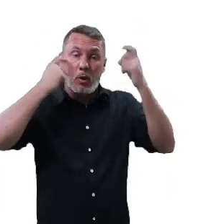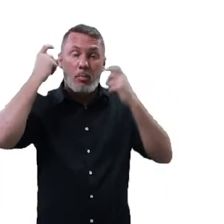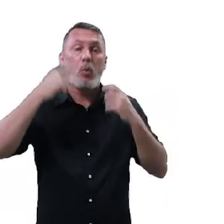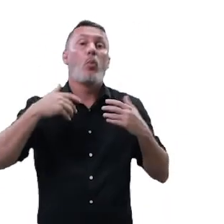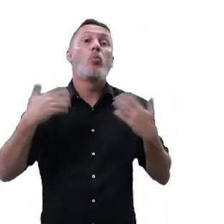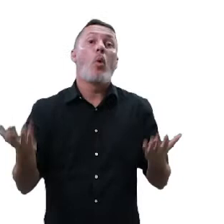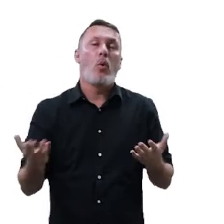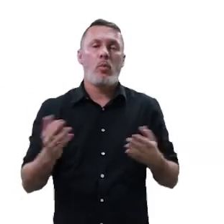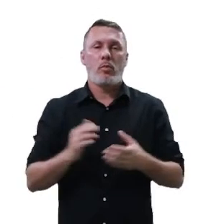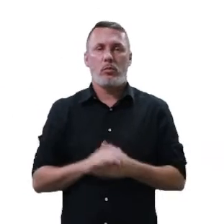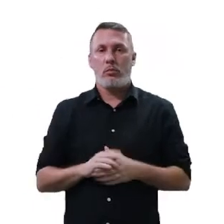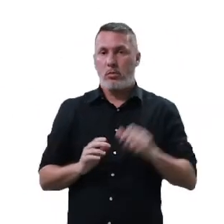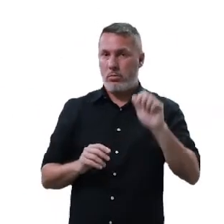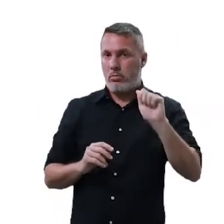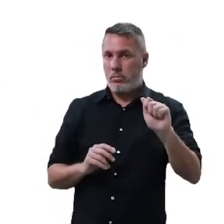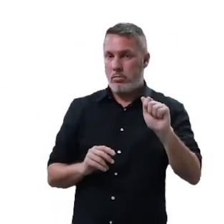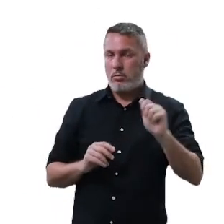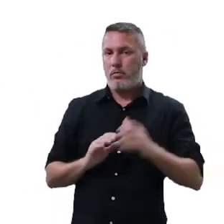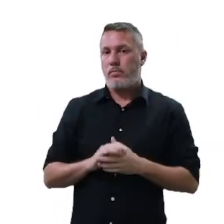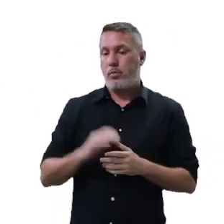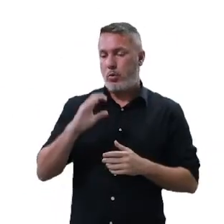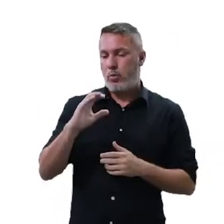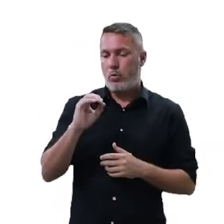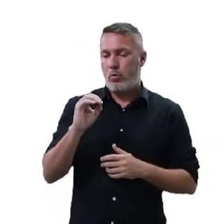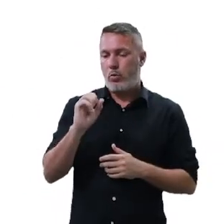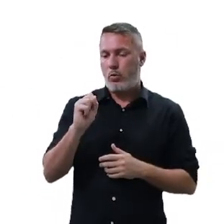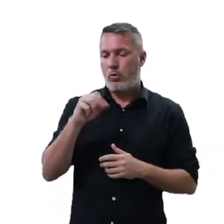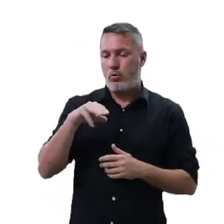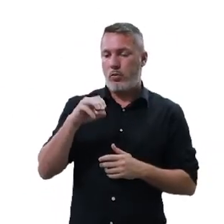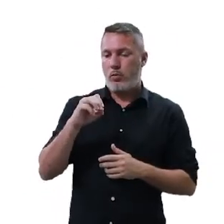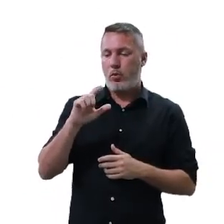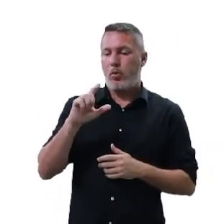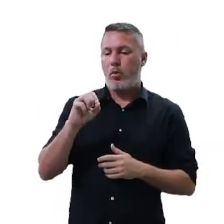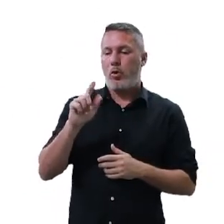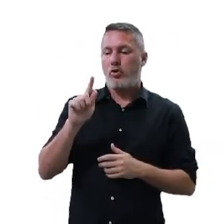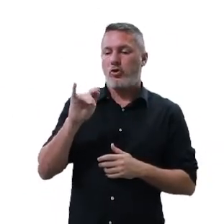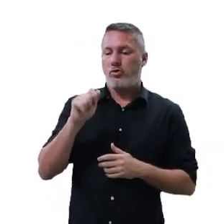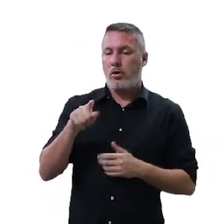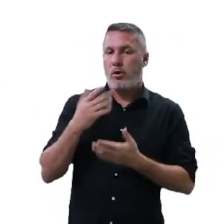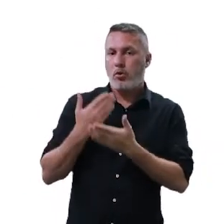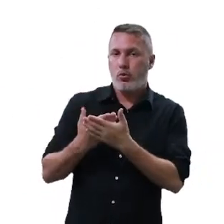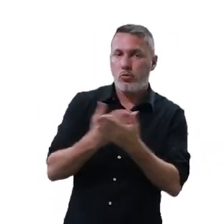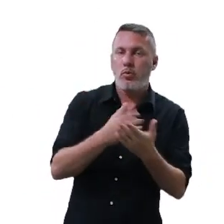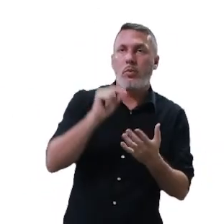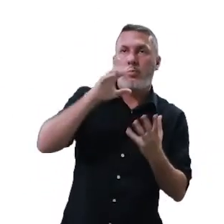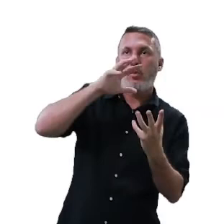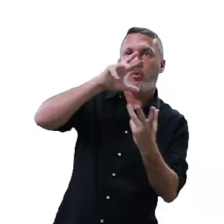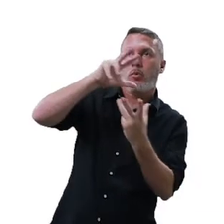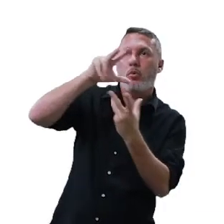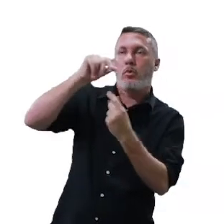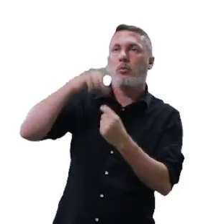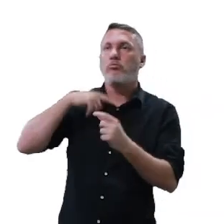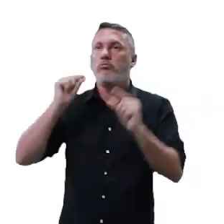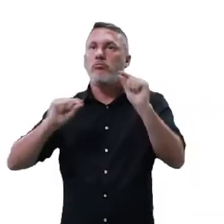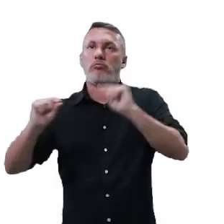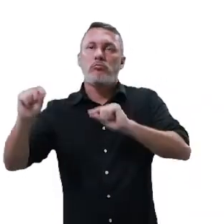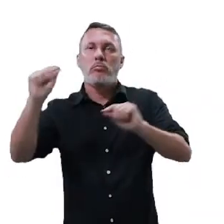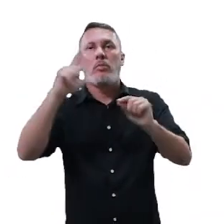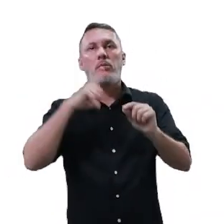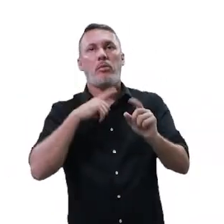preocupavam com a alternativa A, cosmologia, estudando a origem do